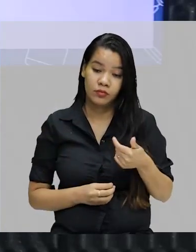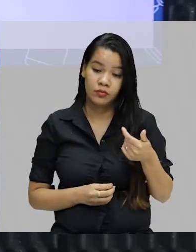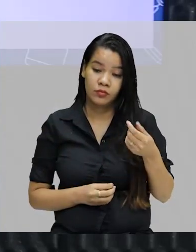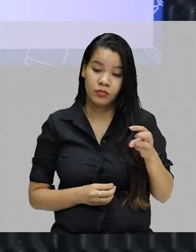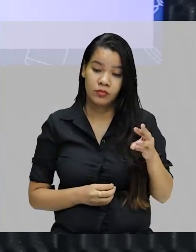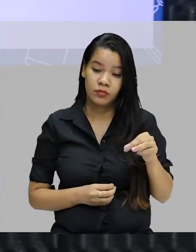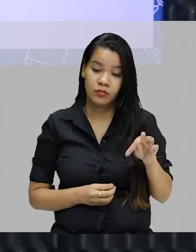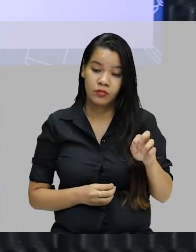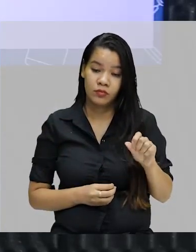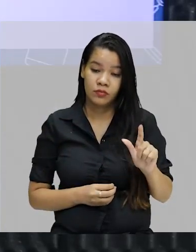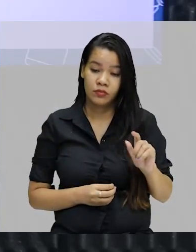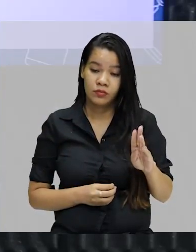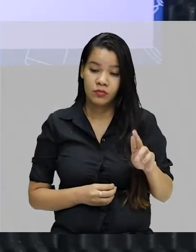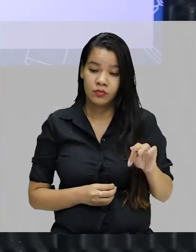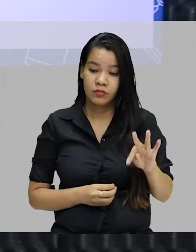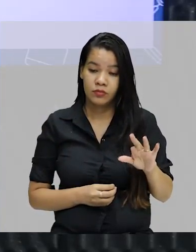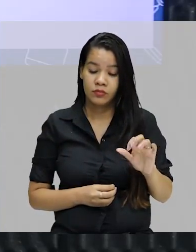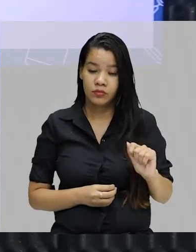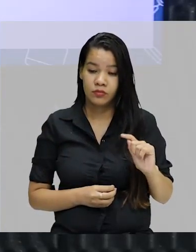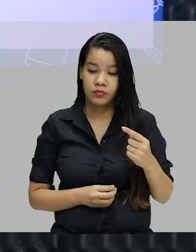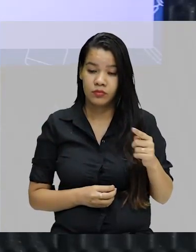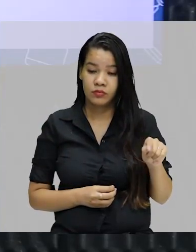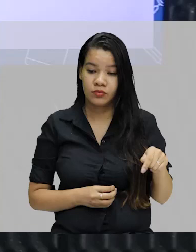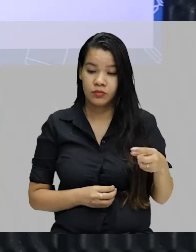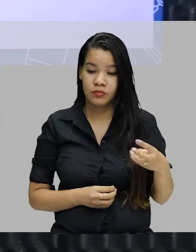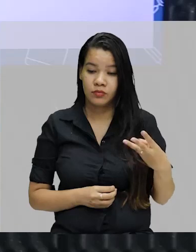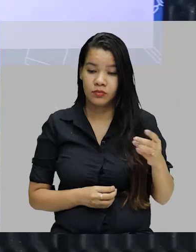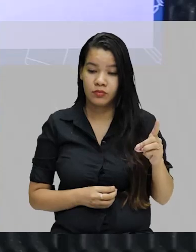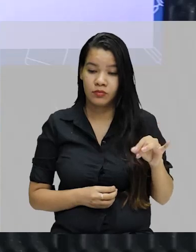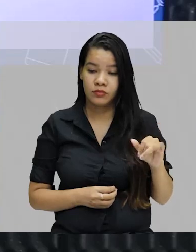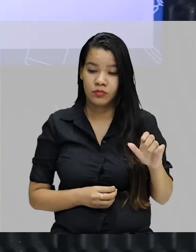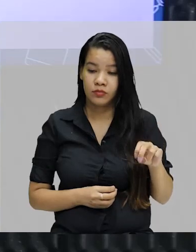1,3-dieno é o monômero do